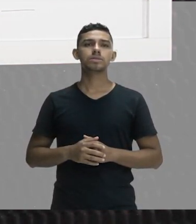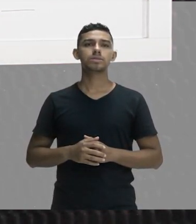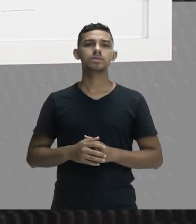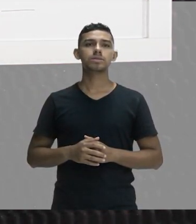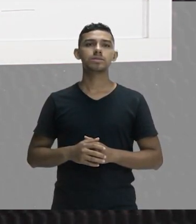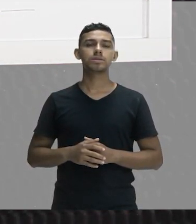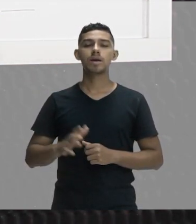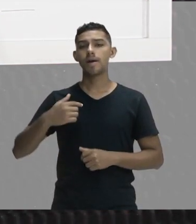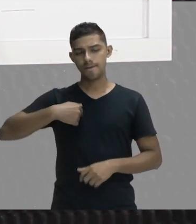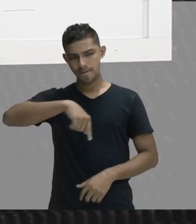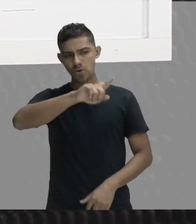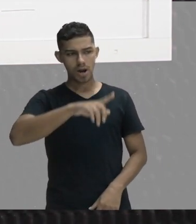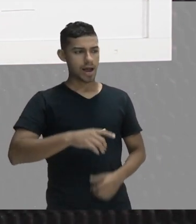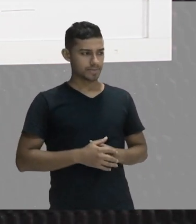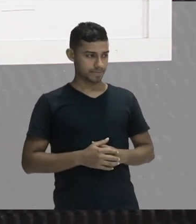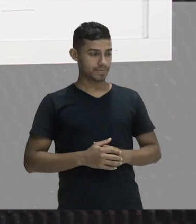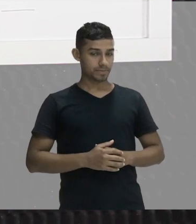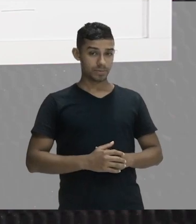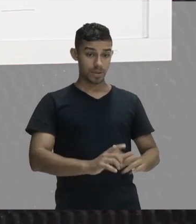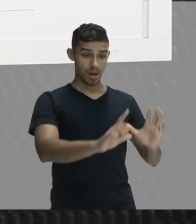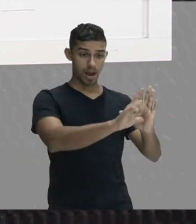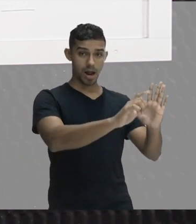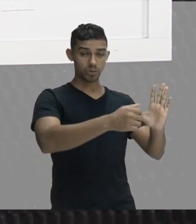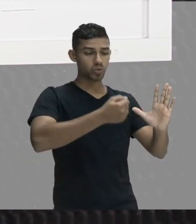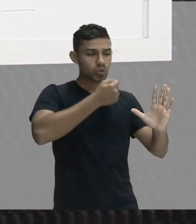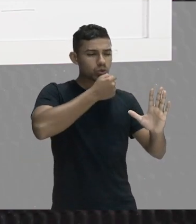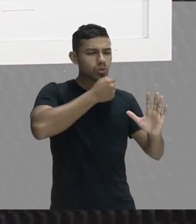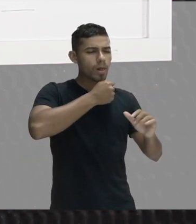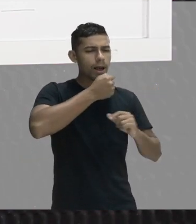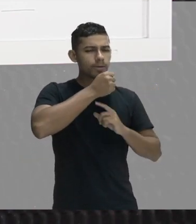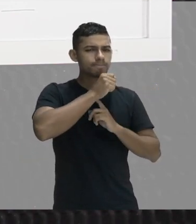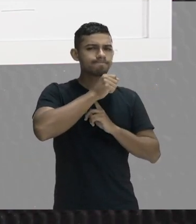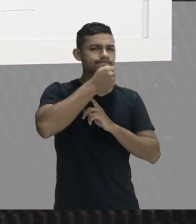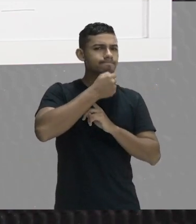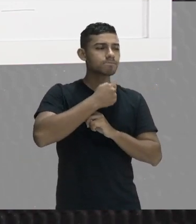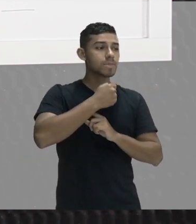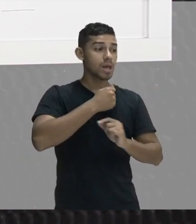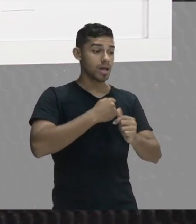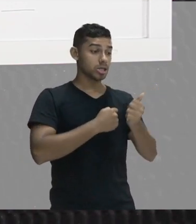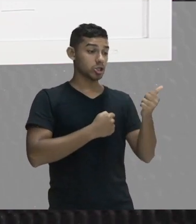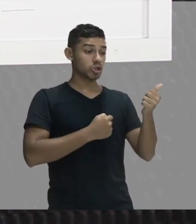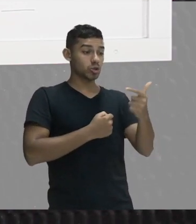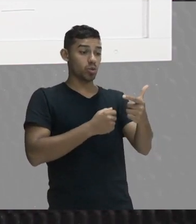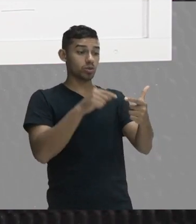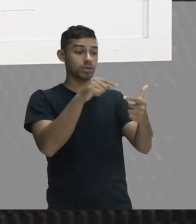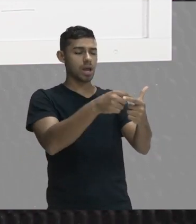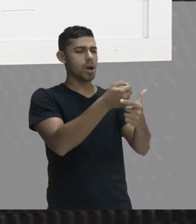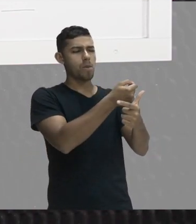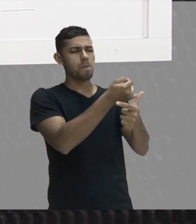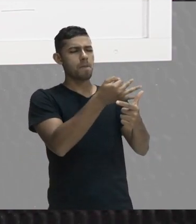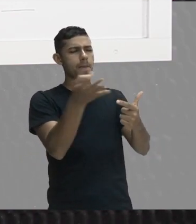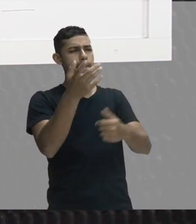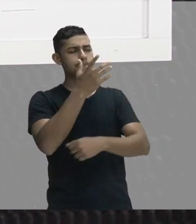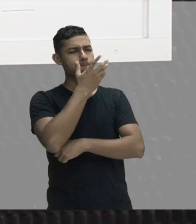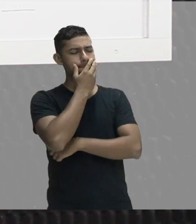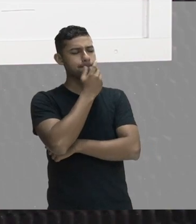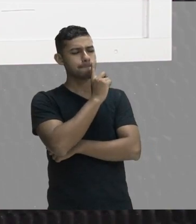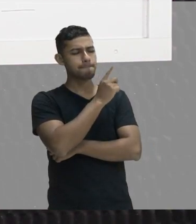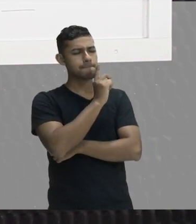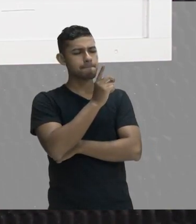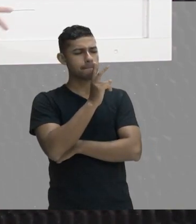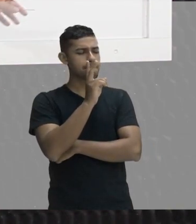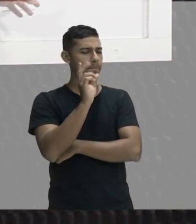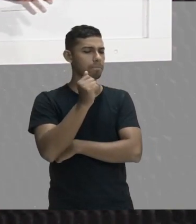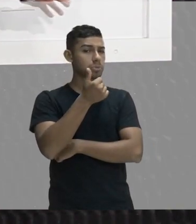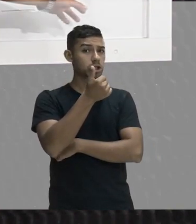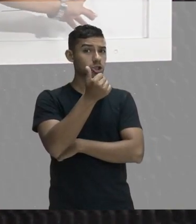na sorveteria, né? E quer ter lá 12 sabores, tá? 12 sabores de sorvete e